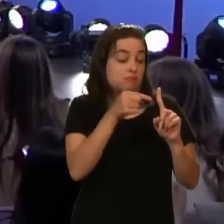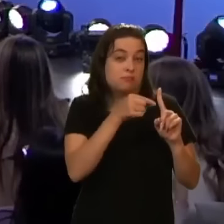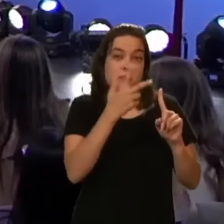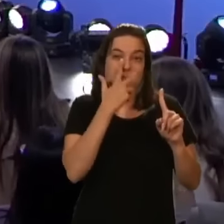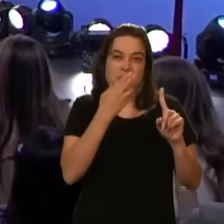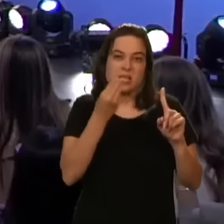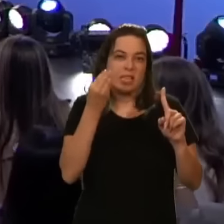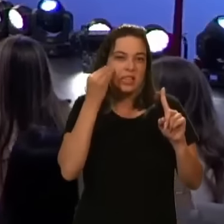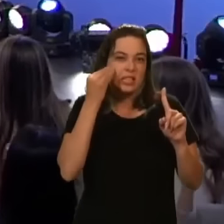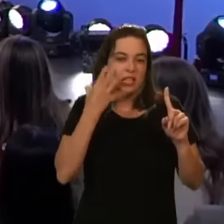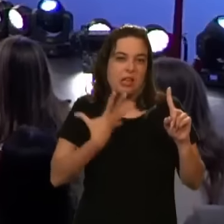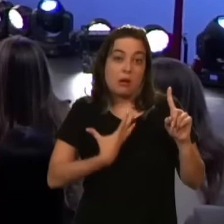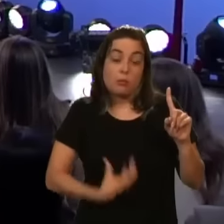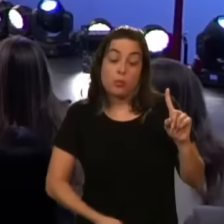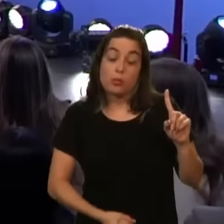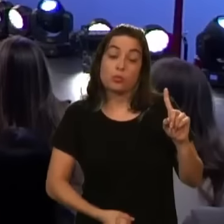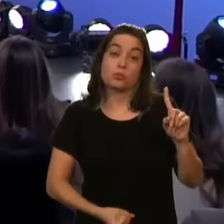tentou te abortar,